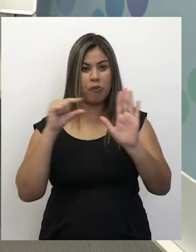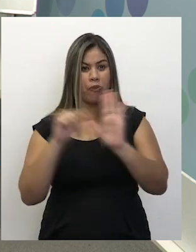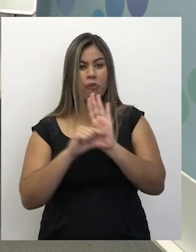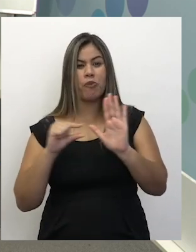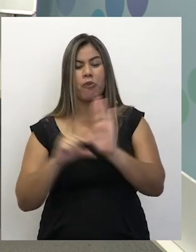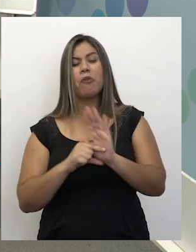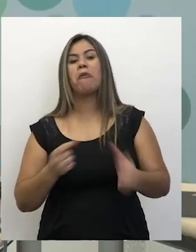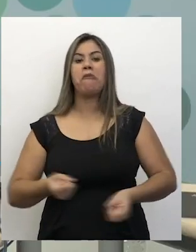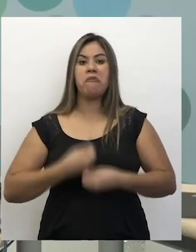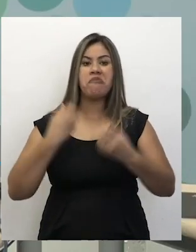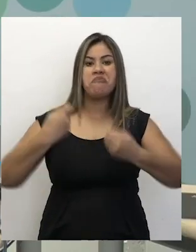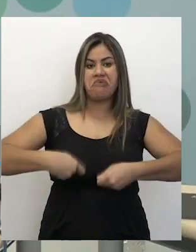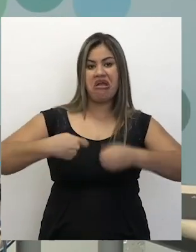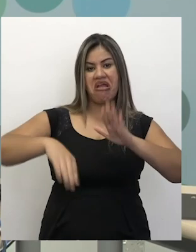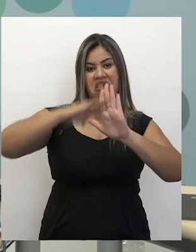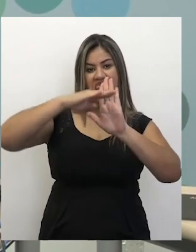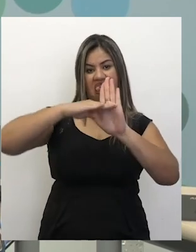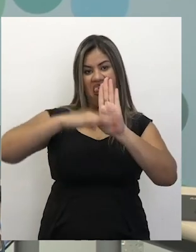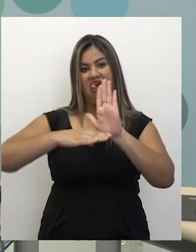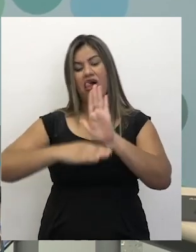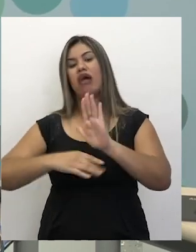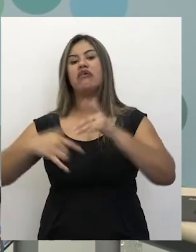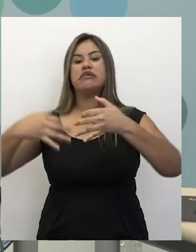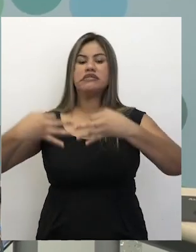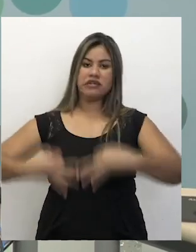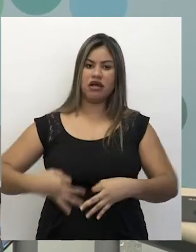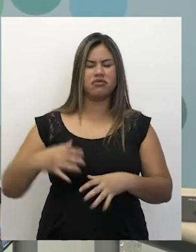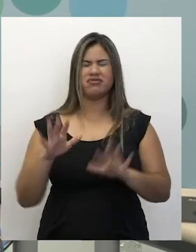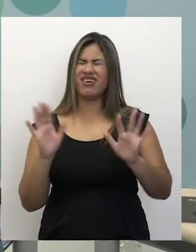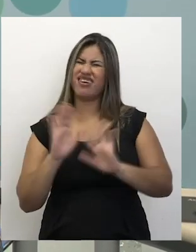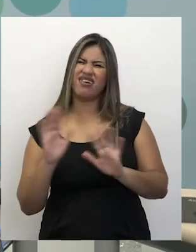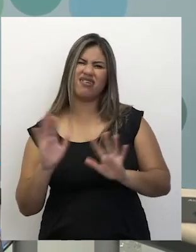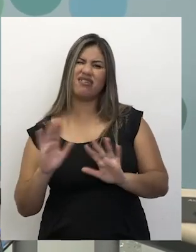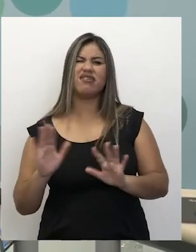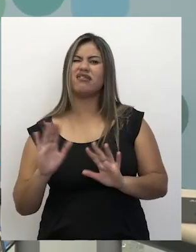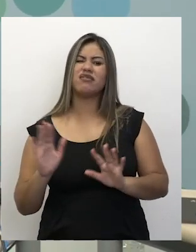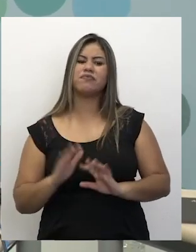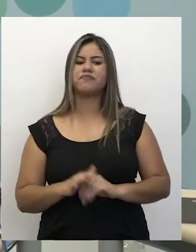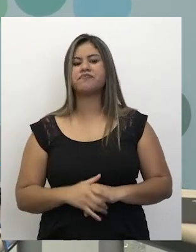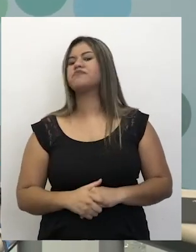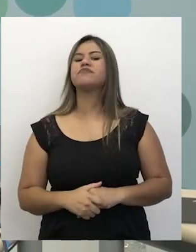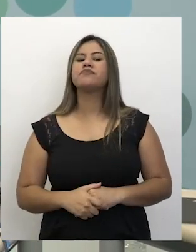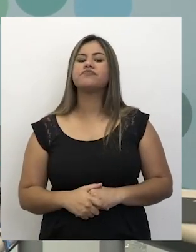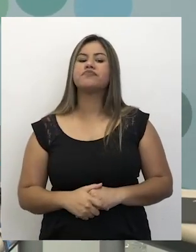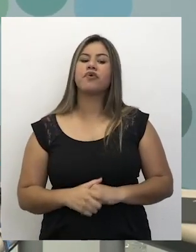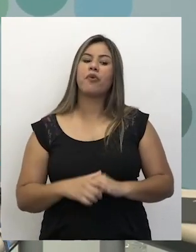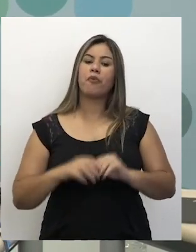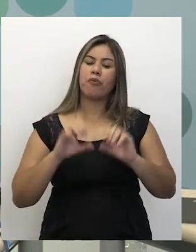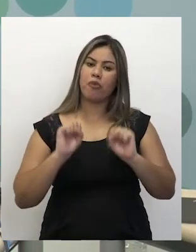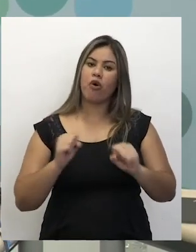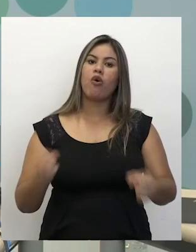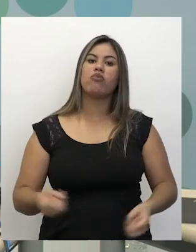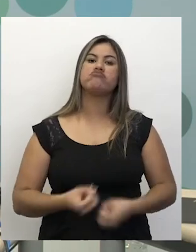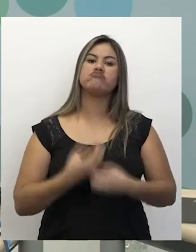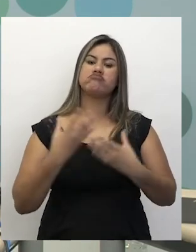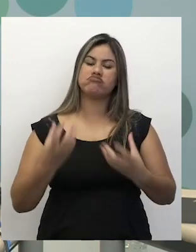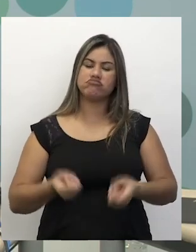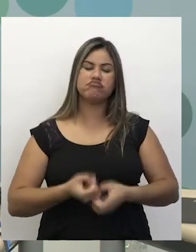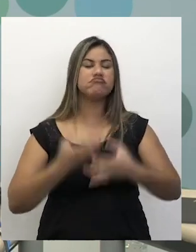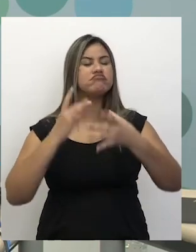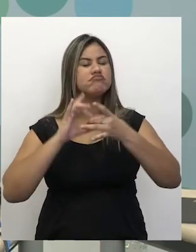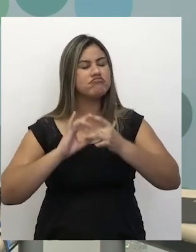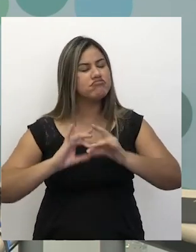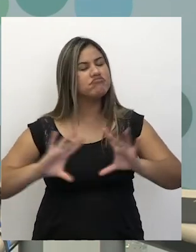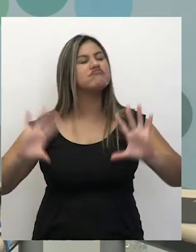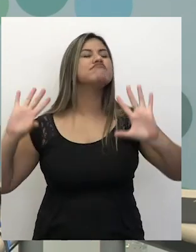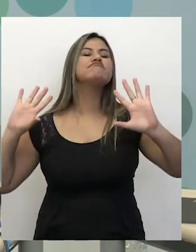necessariamente a poesia tem que estar hálito organizadinho nos versos todos comeram tanto detonam ela pode estar bem solta